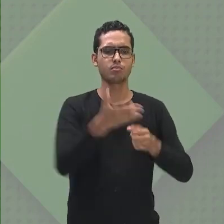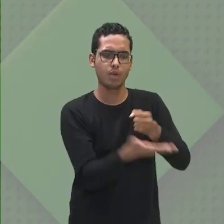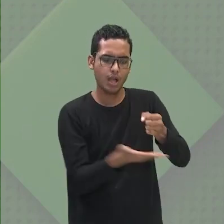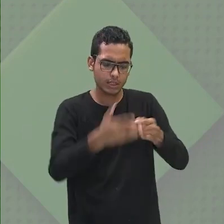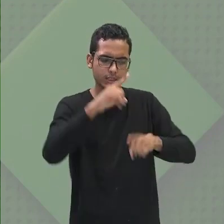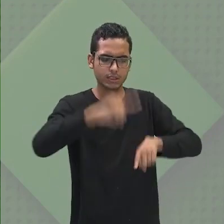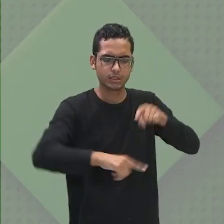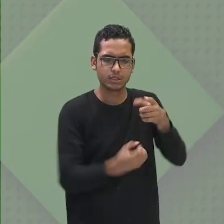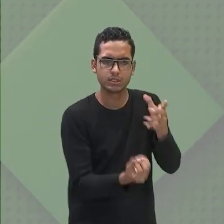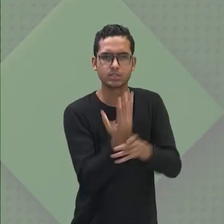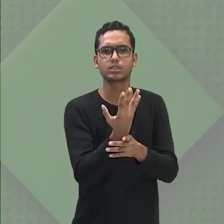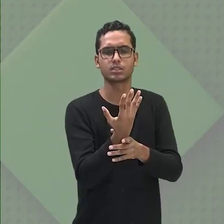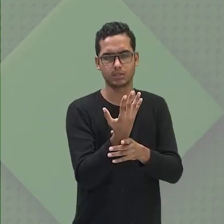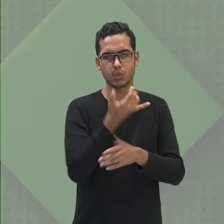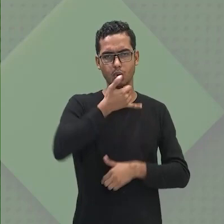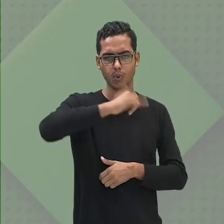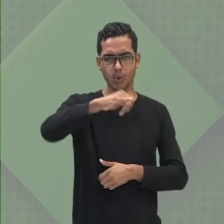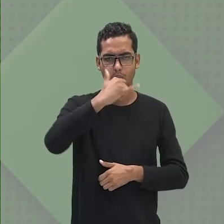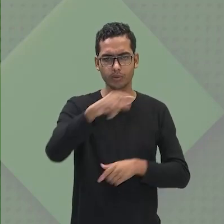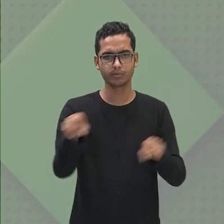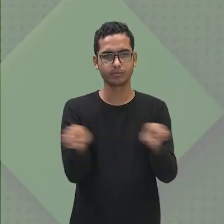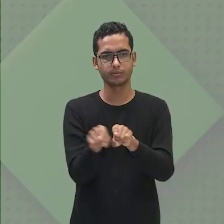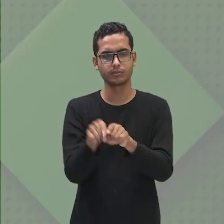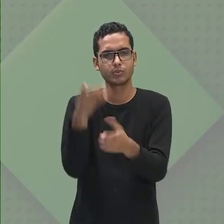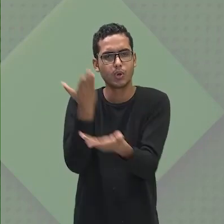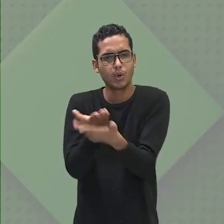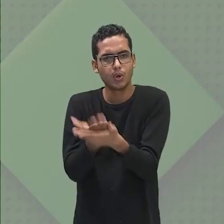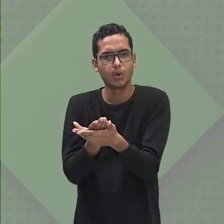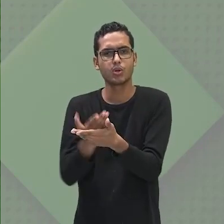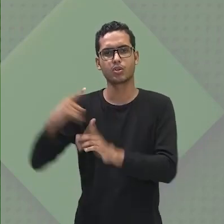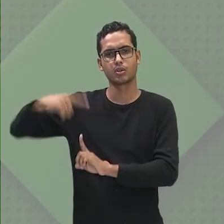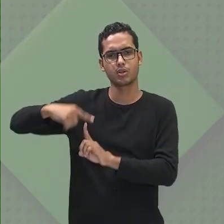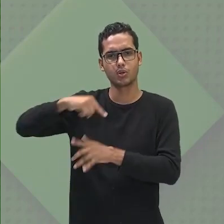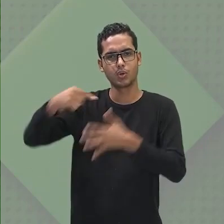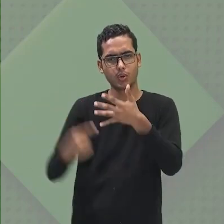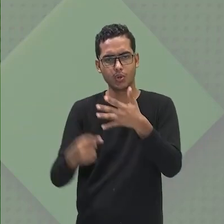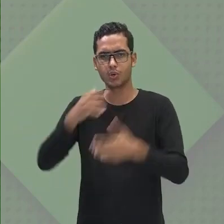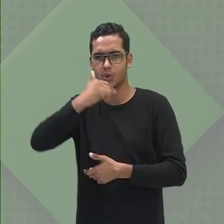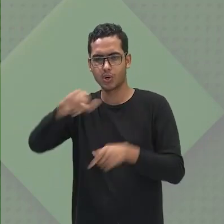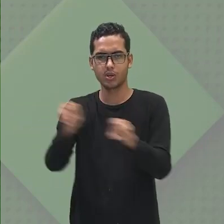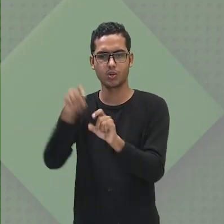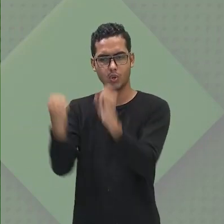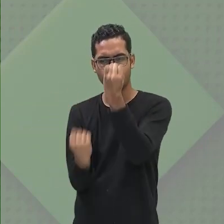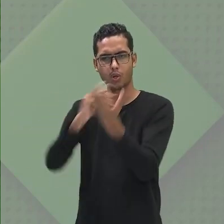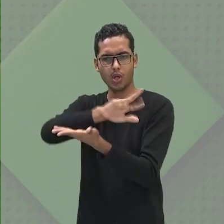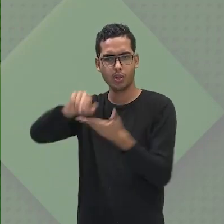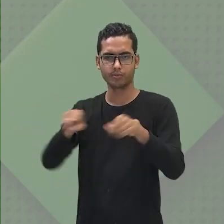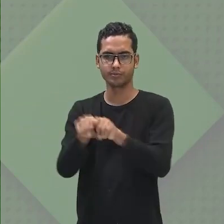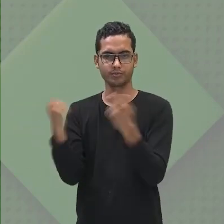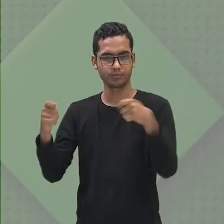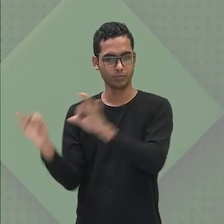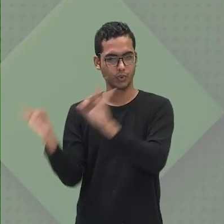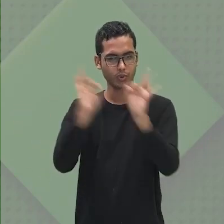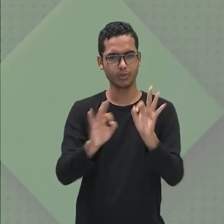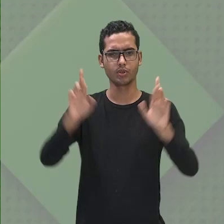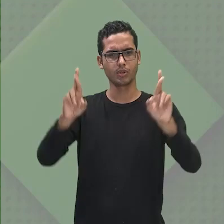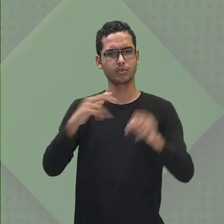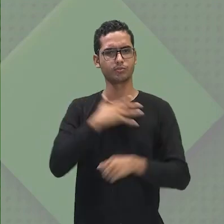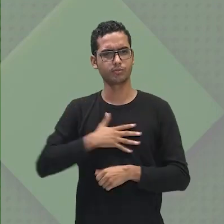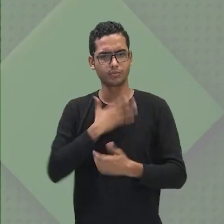que vai gerar a energia. E nós falamos também sobre os tipos de energia e as usinas, como a gente pôde observar. Então, espero que